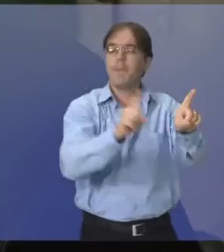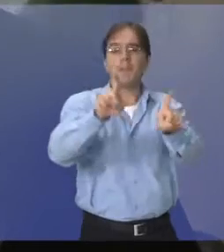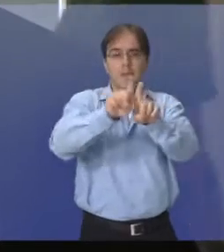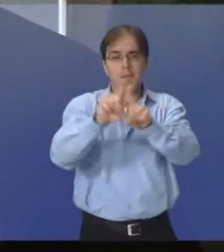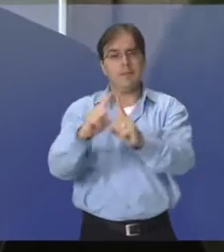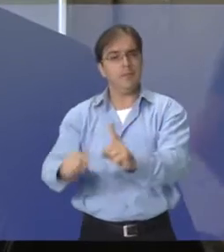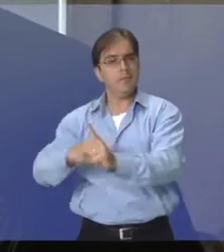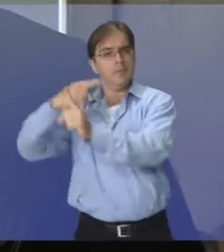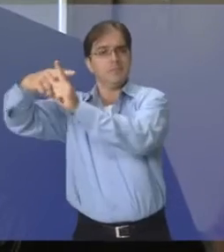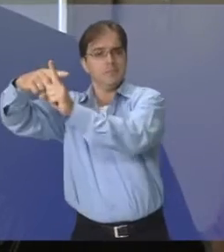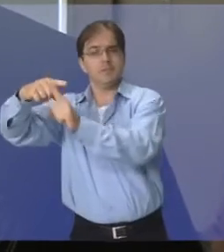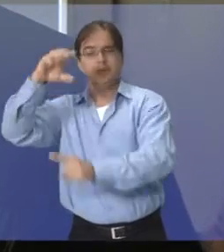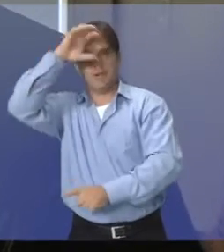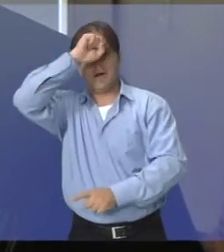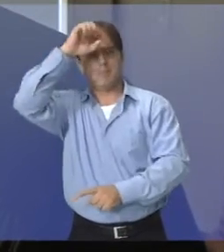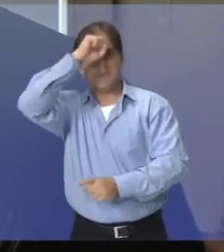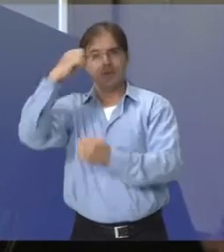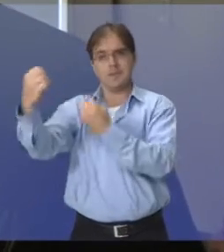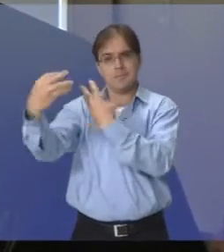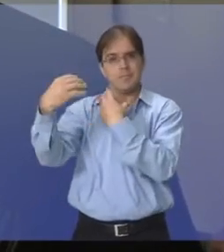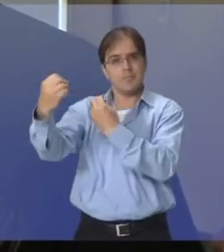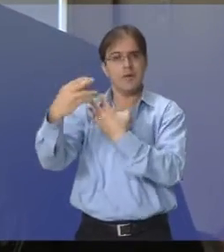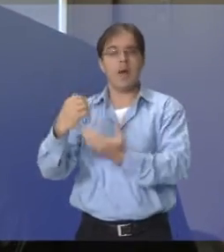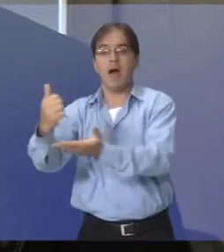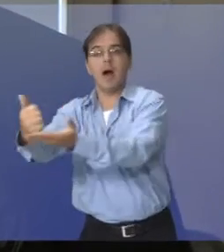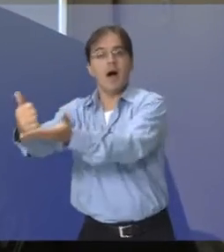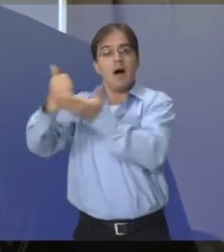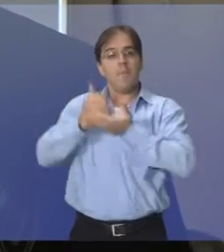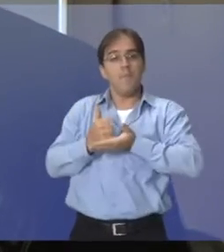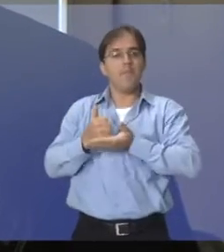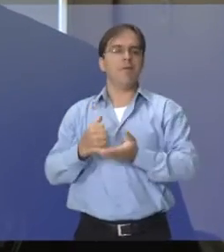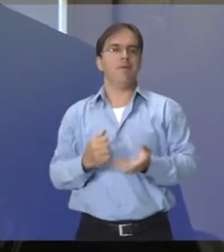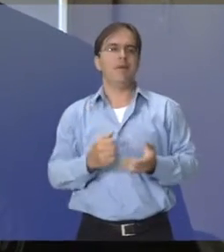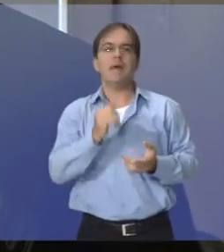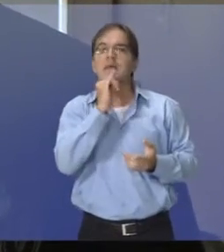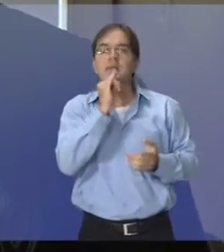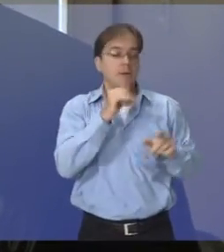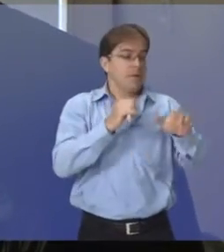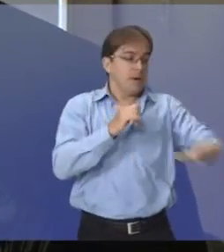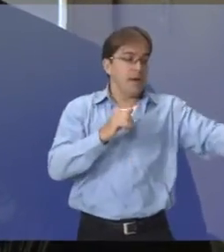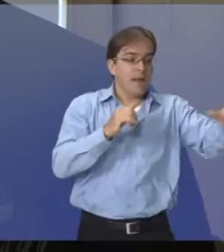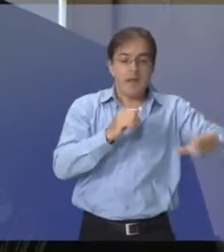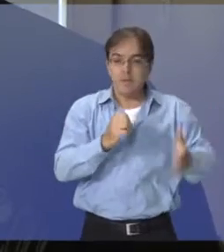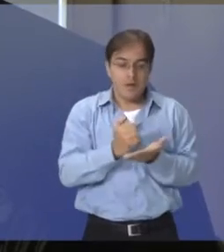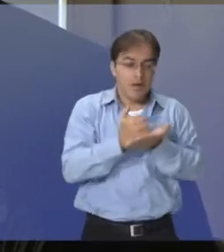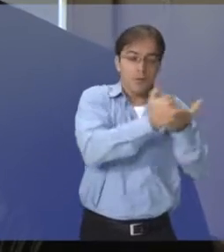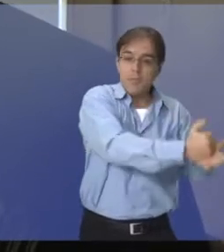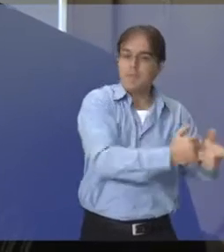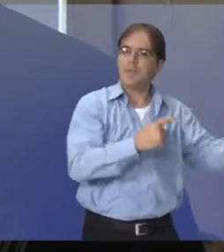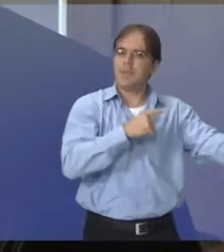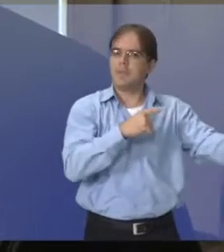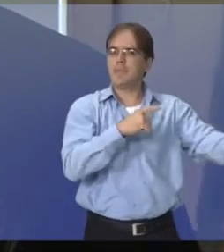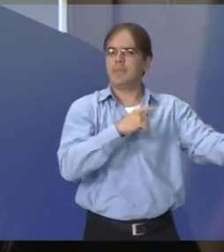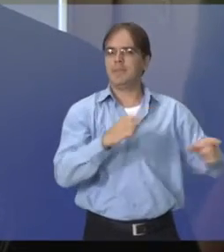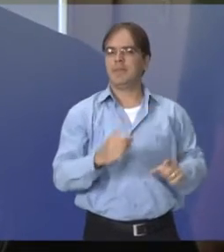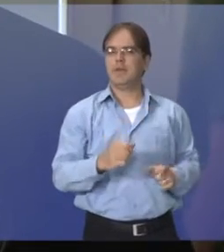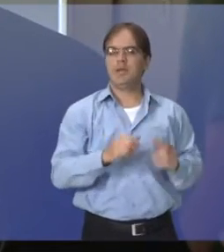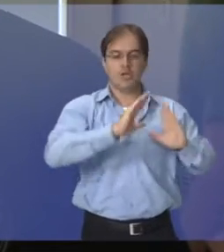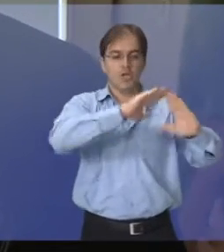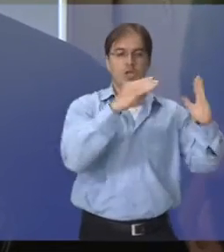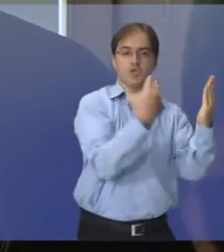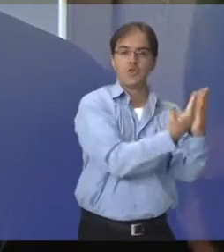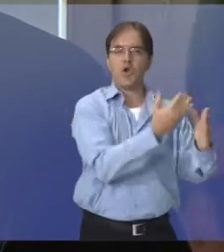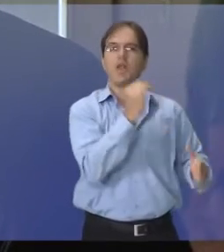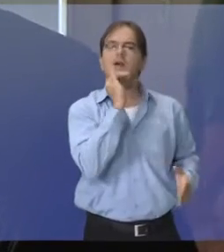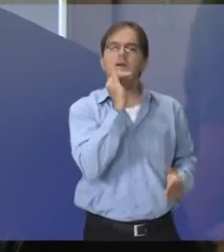Também eles atuam como um apoio, né, na vida escolar desses participantes, e que